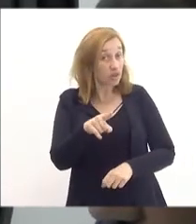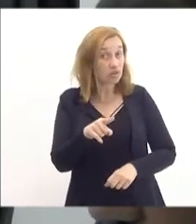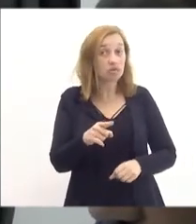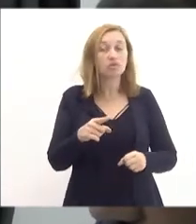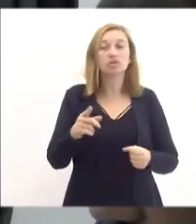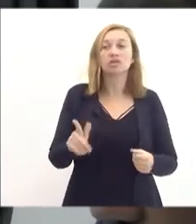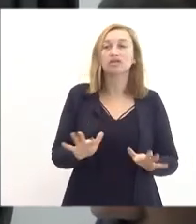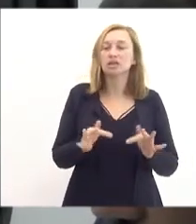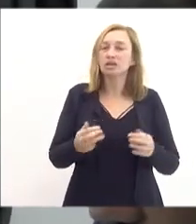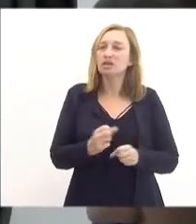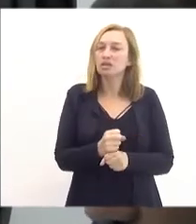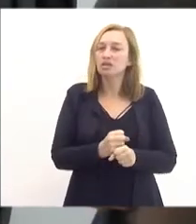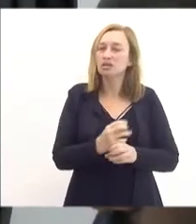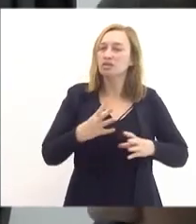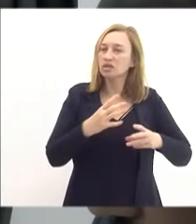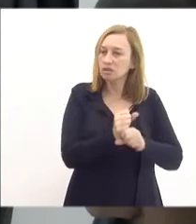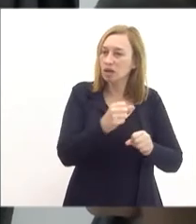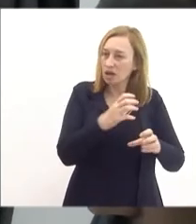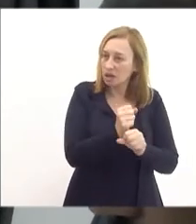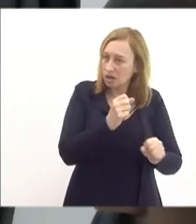faz o cálculo atuarial.